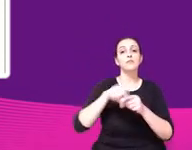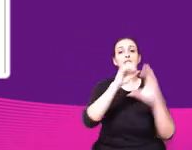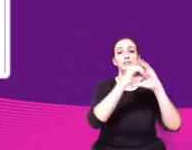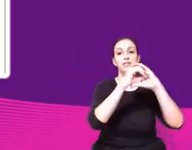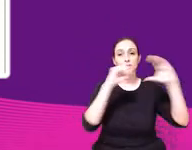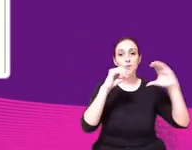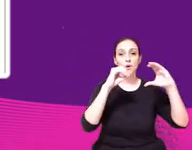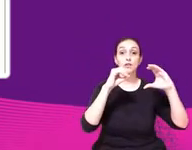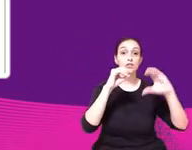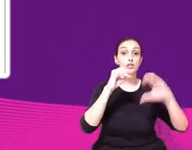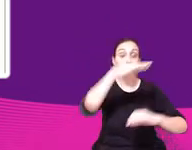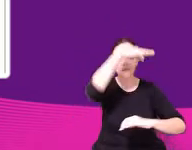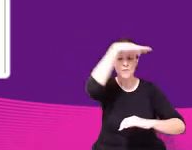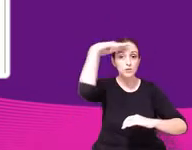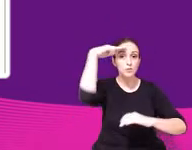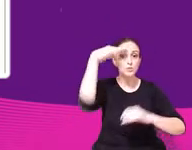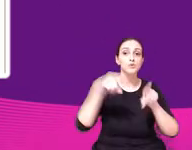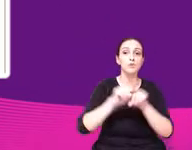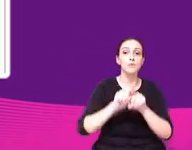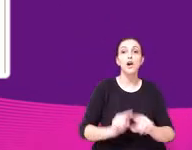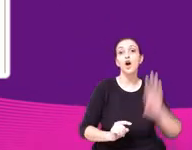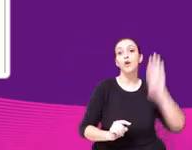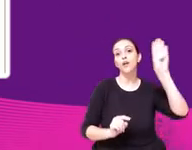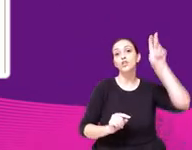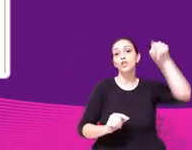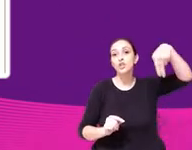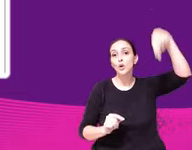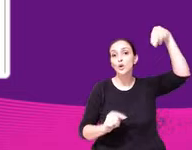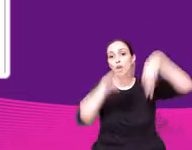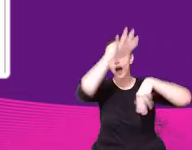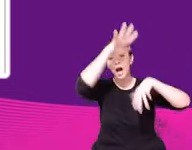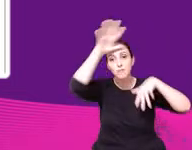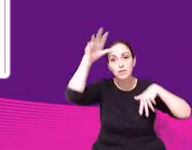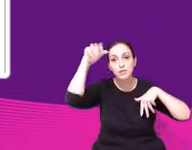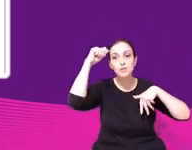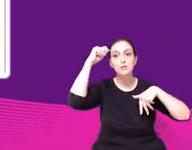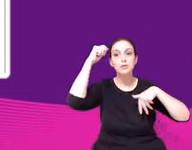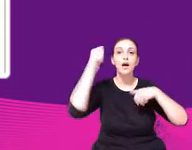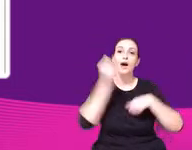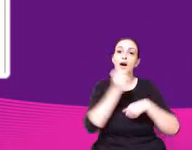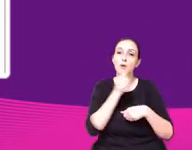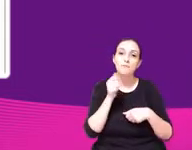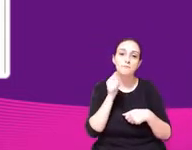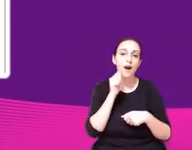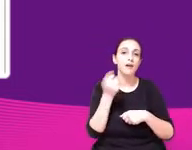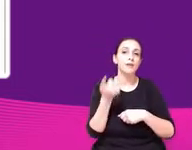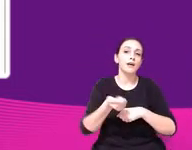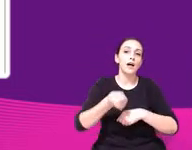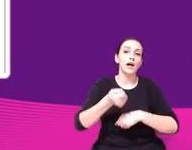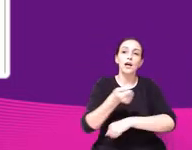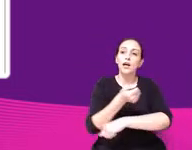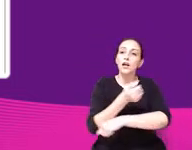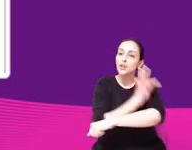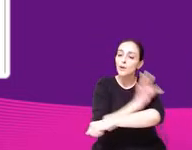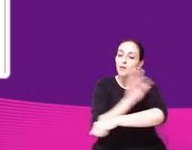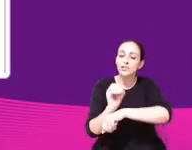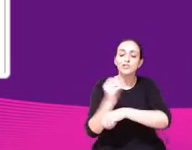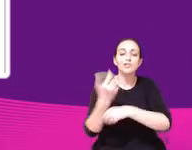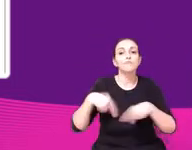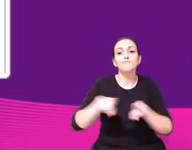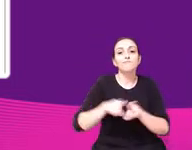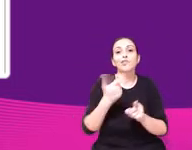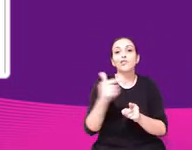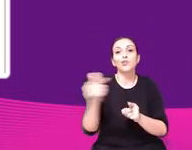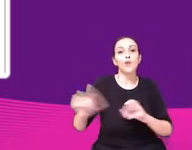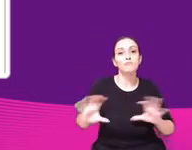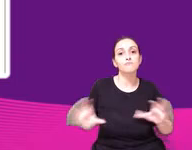Grosso, e 4 na região Norte, Amazonas, Amapá, Roraima e Tocantins. Esses não têm equipe de transplante.